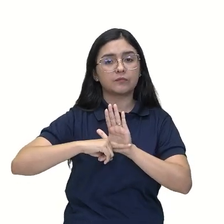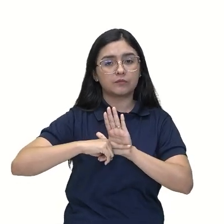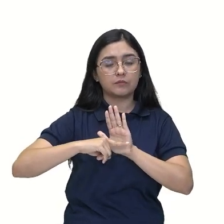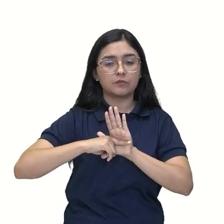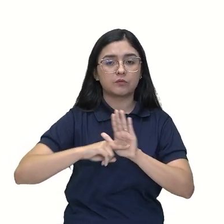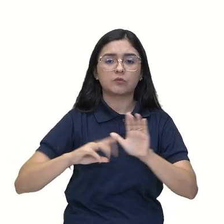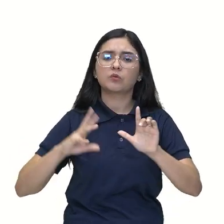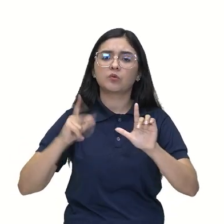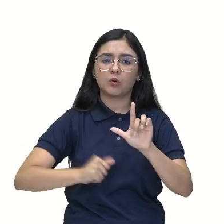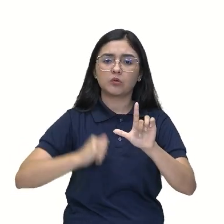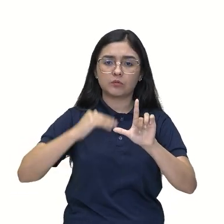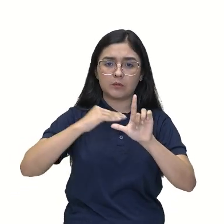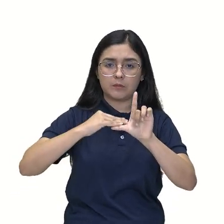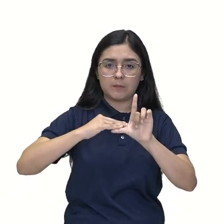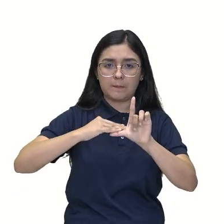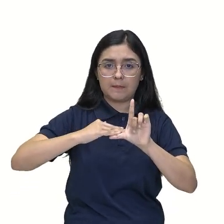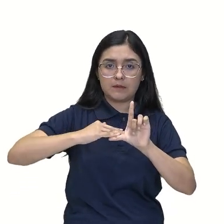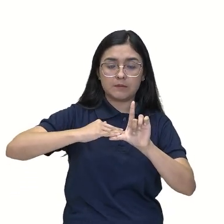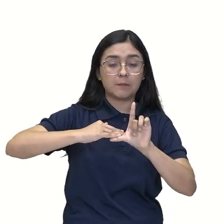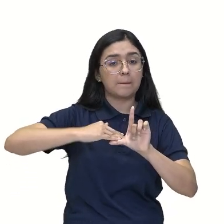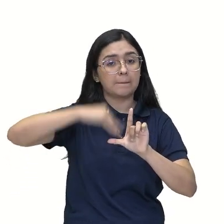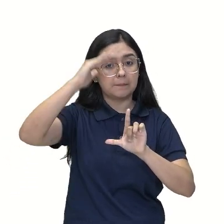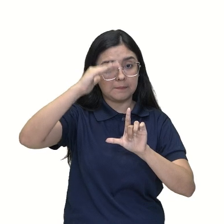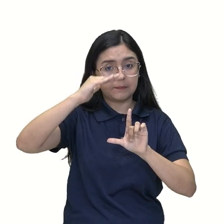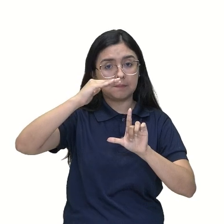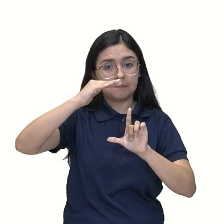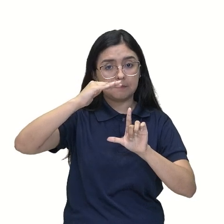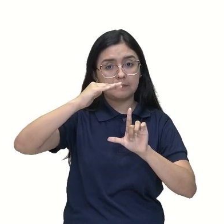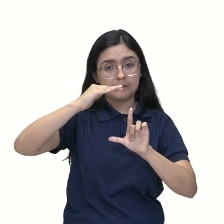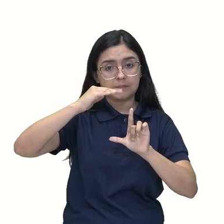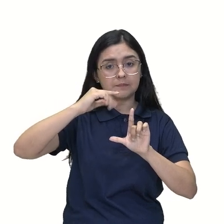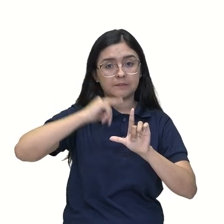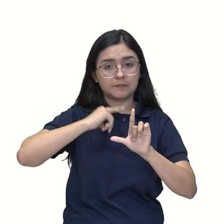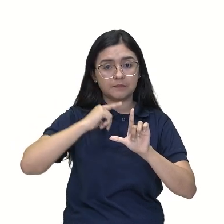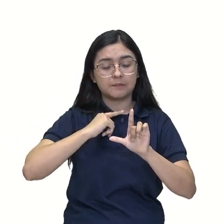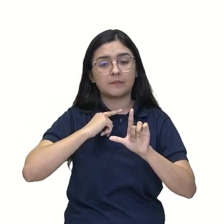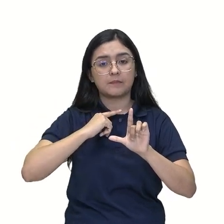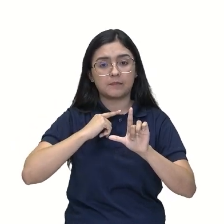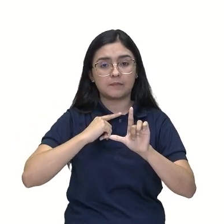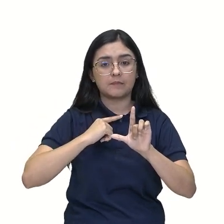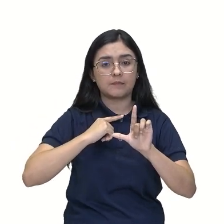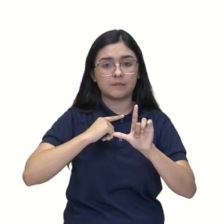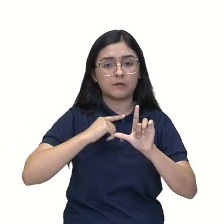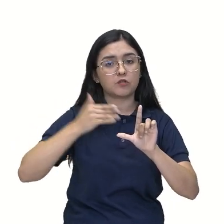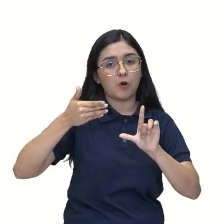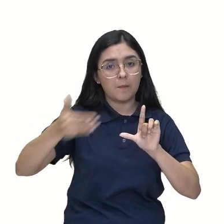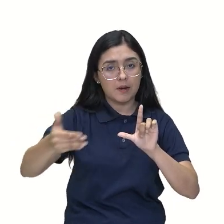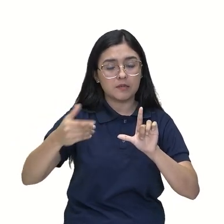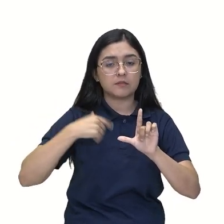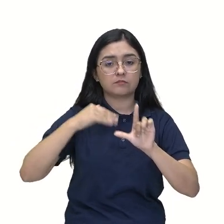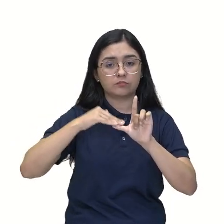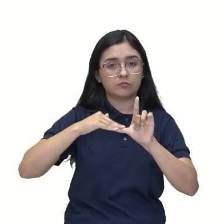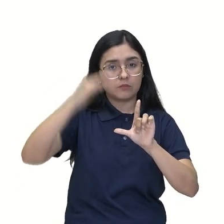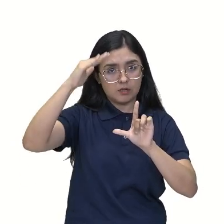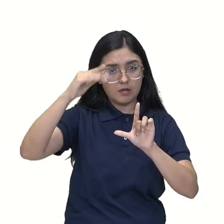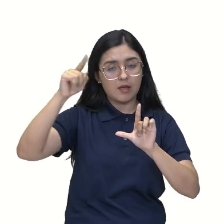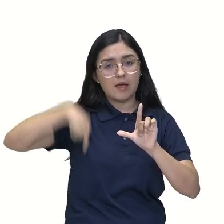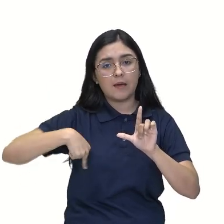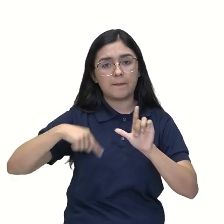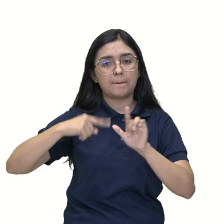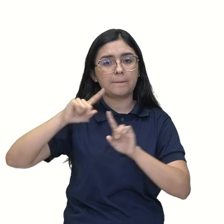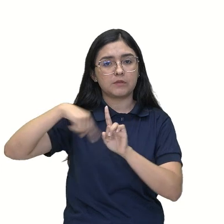todos os números desse ponto, né, que é a origem do meu plano cartesiano, para cima, são